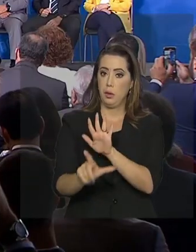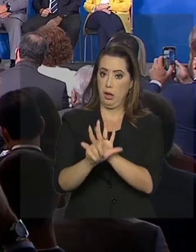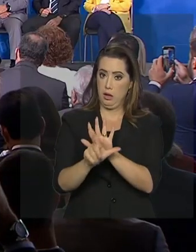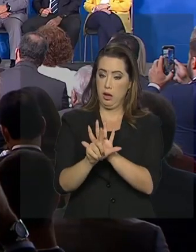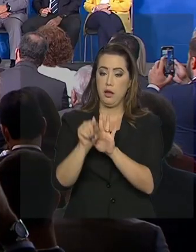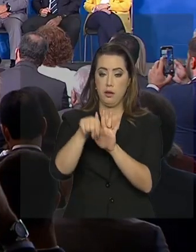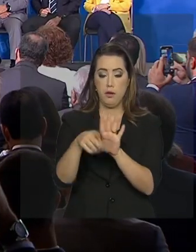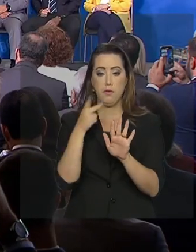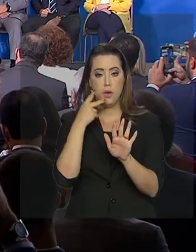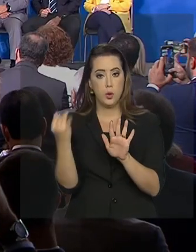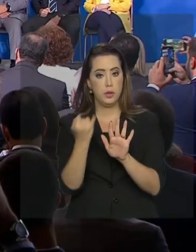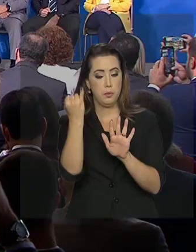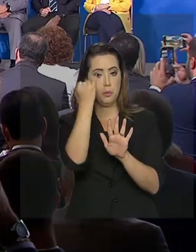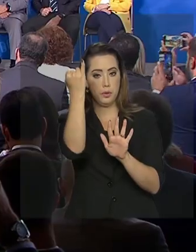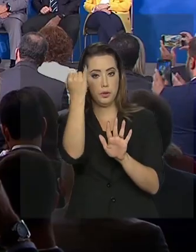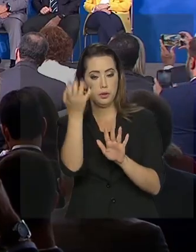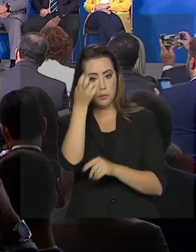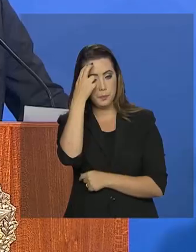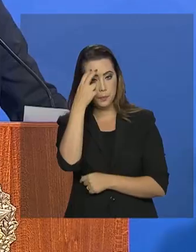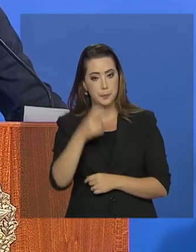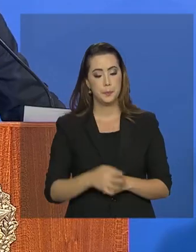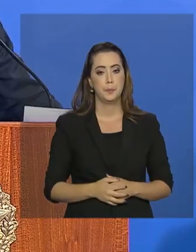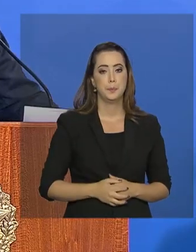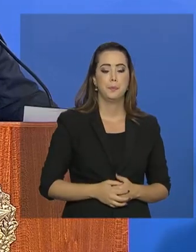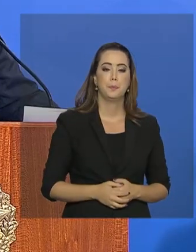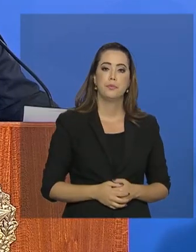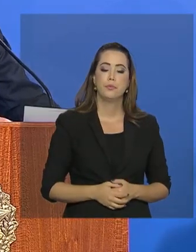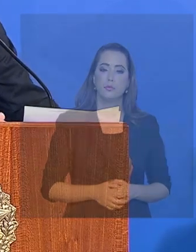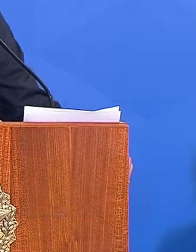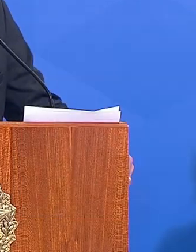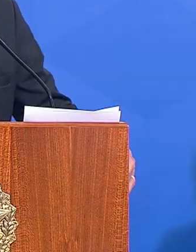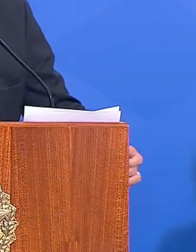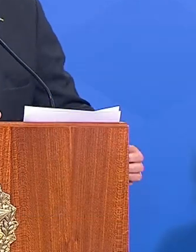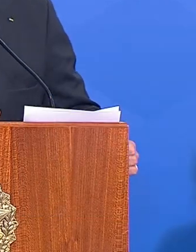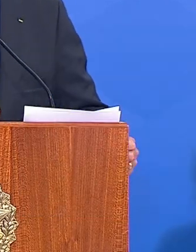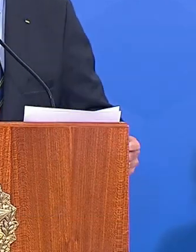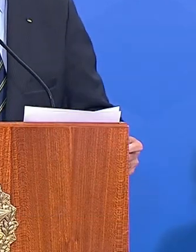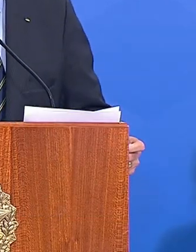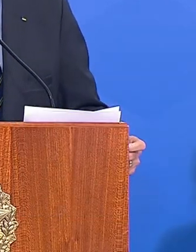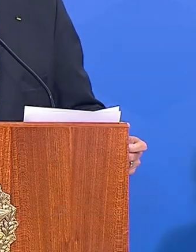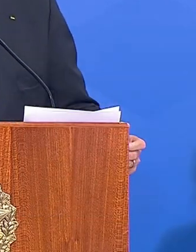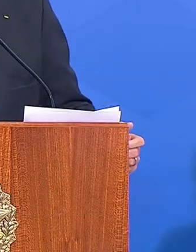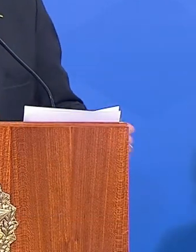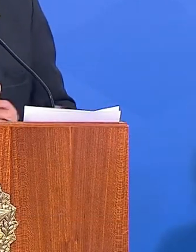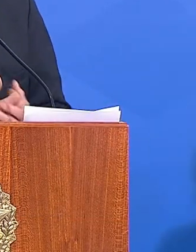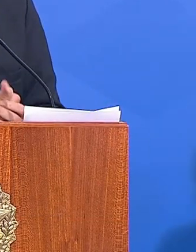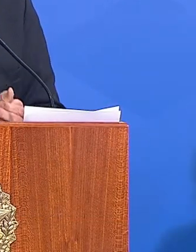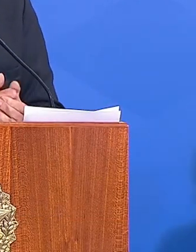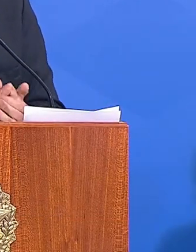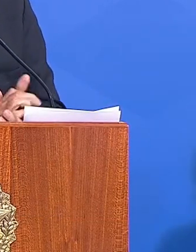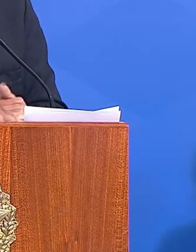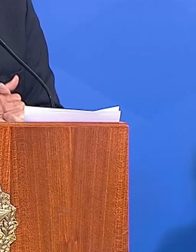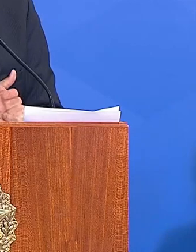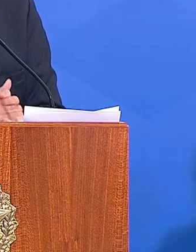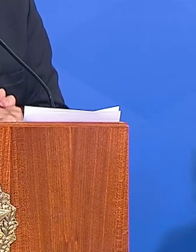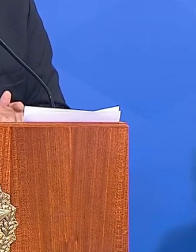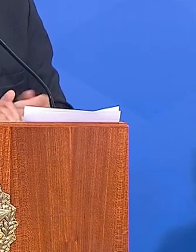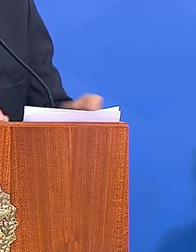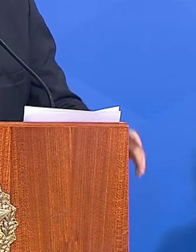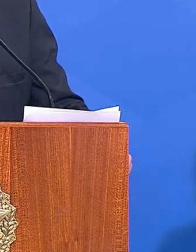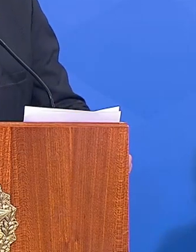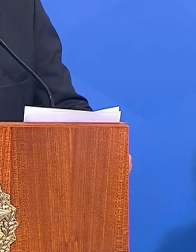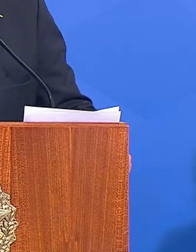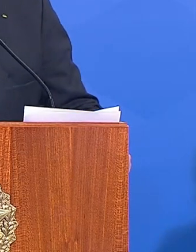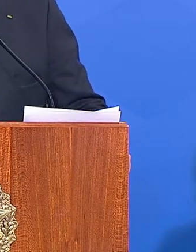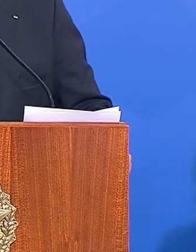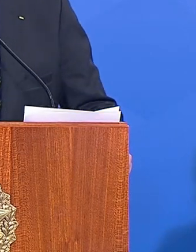ressaltou a importância da cultura. A definição de cultura se resume a um